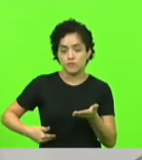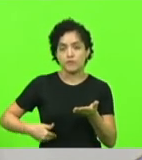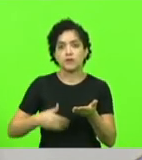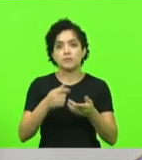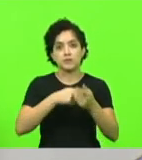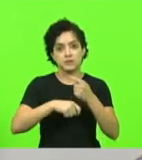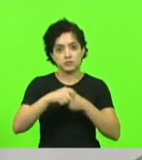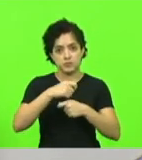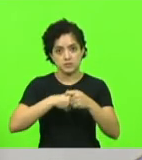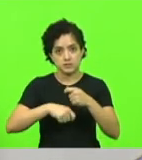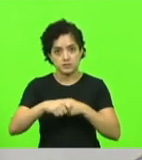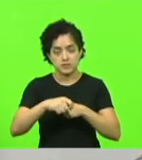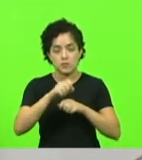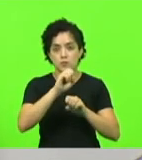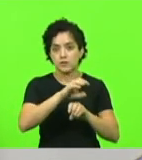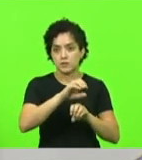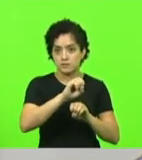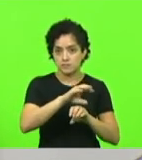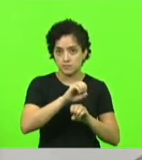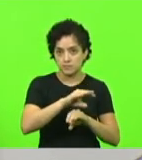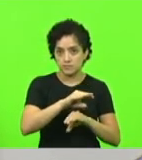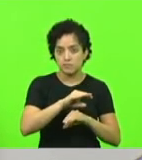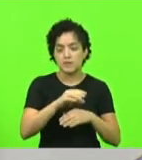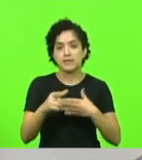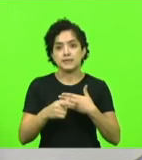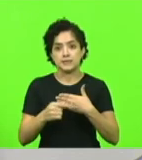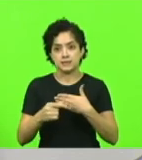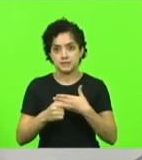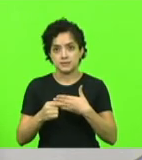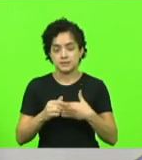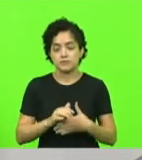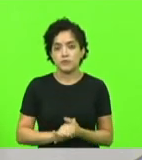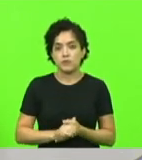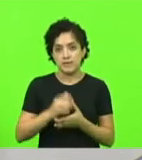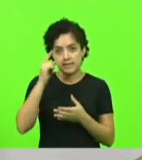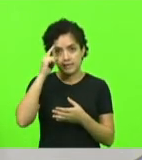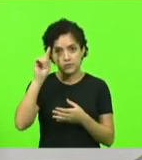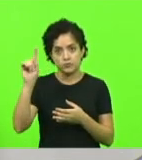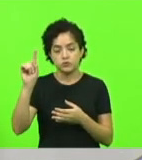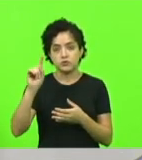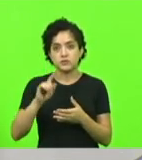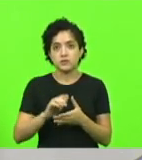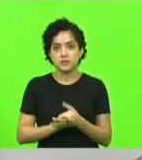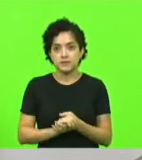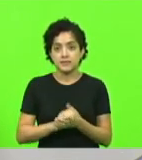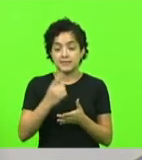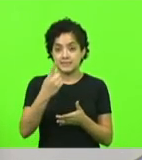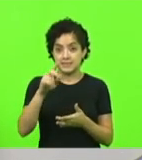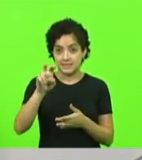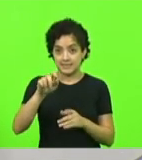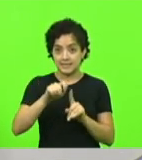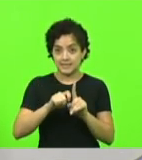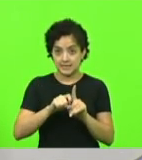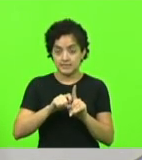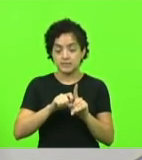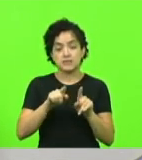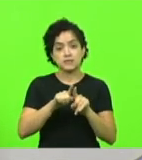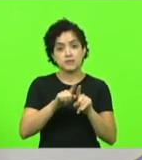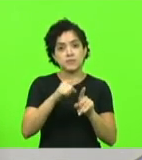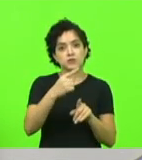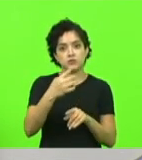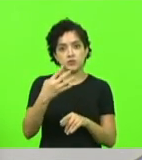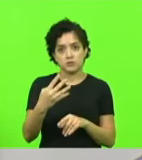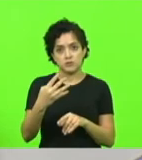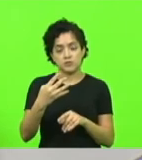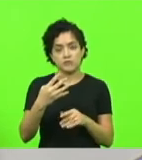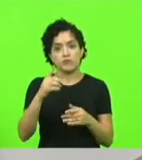Administração, da Educação e da Casa Civil, e no dia 15 de junho e no dia 14 de junho foi a